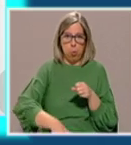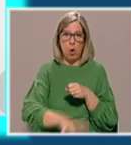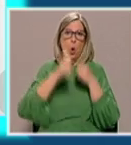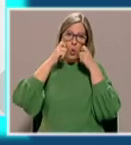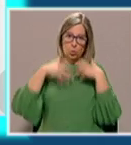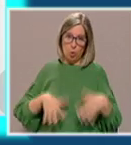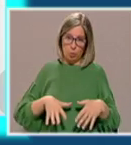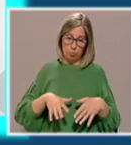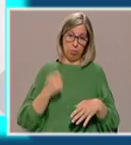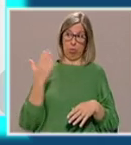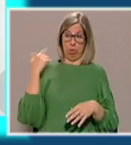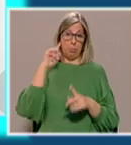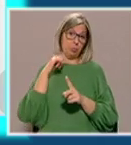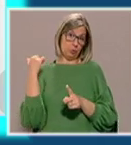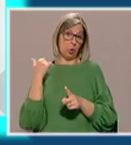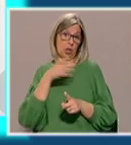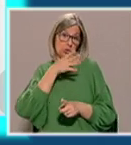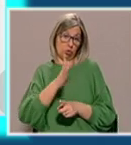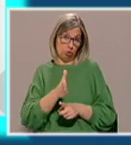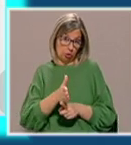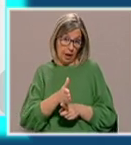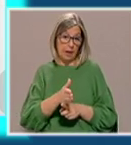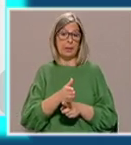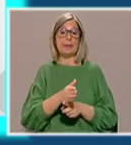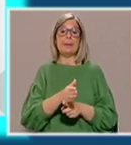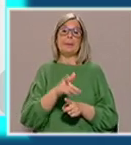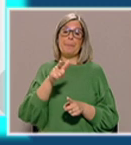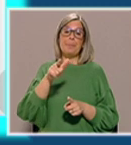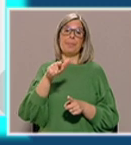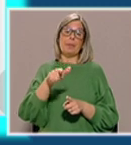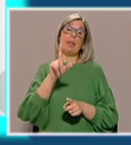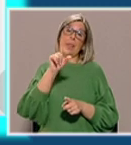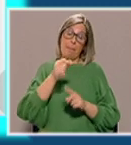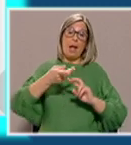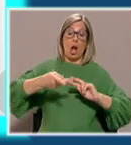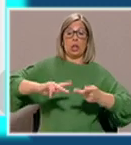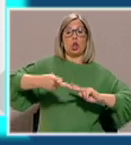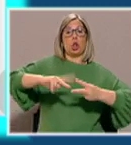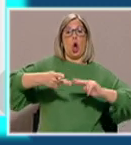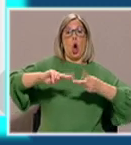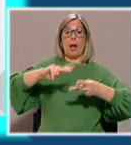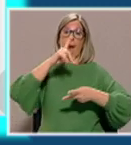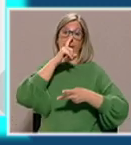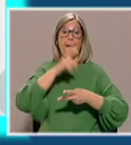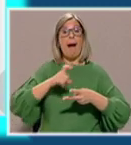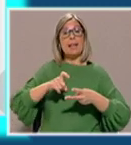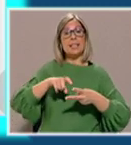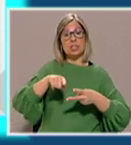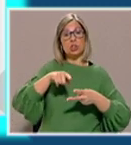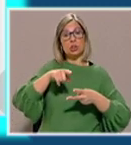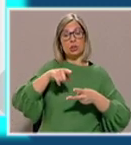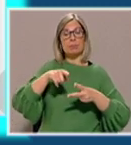já foi explicado há pouco pela professora Márcia, na circulação sistémica, e ocorre também a troca de gases. Portanto, as células